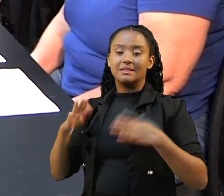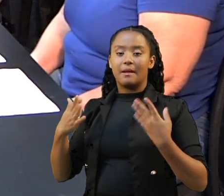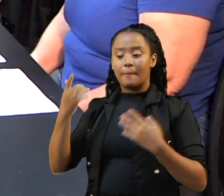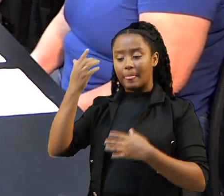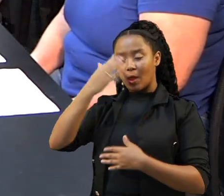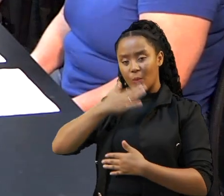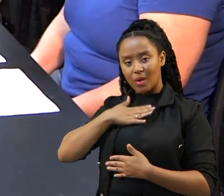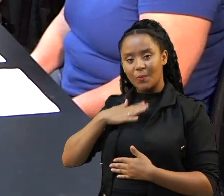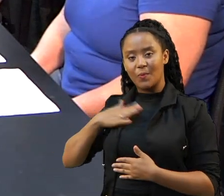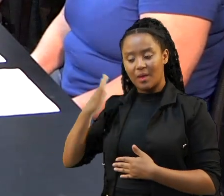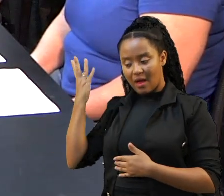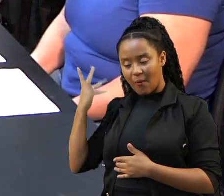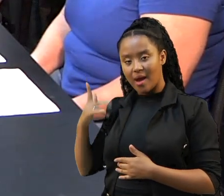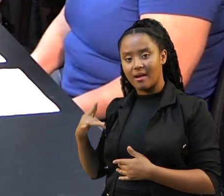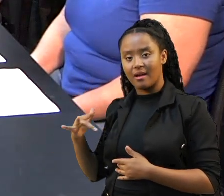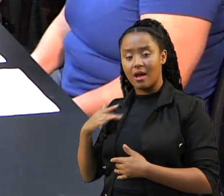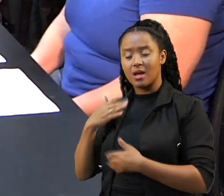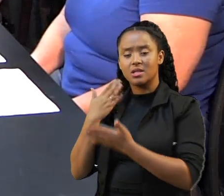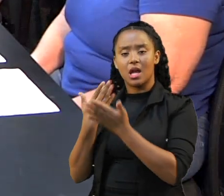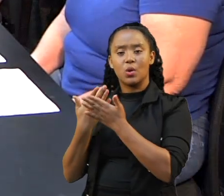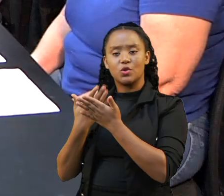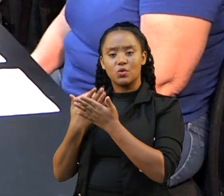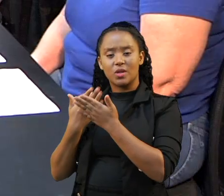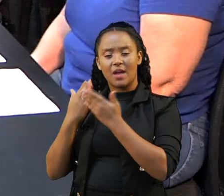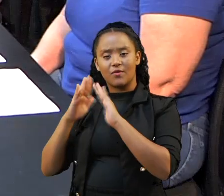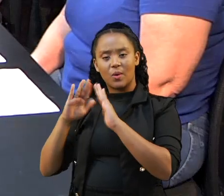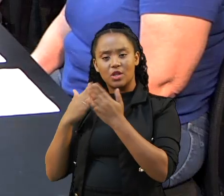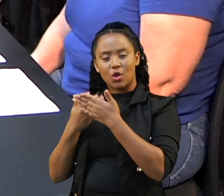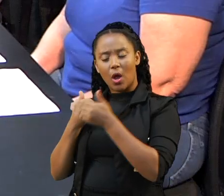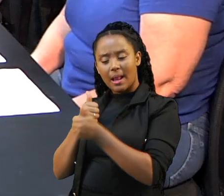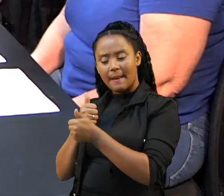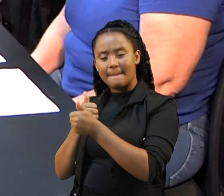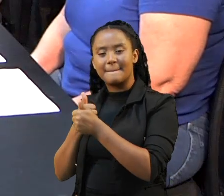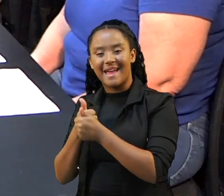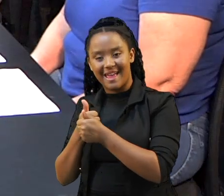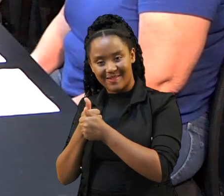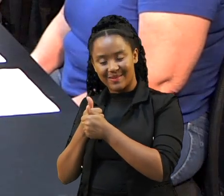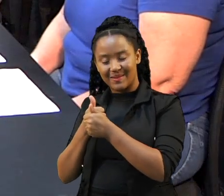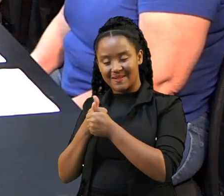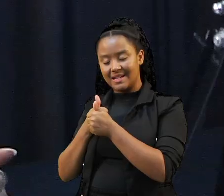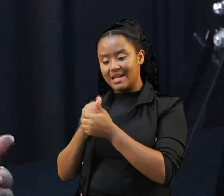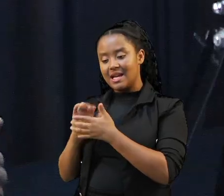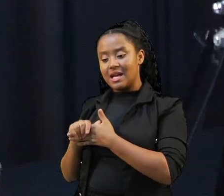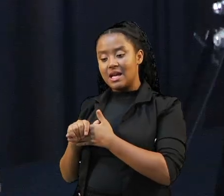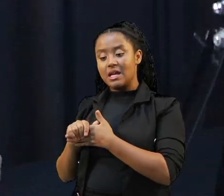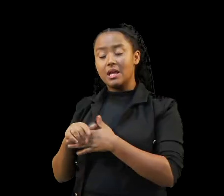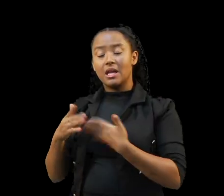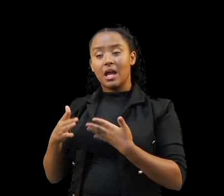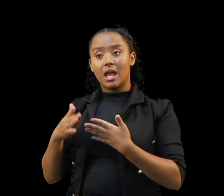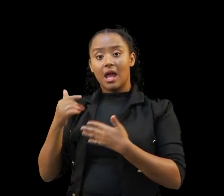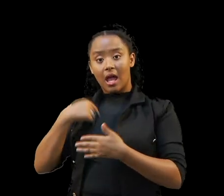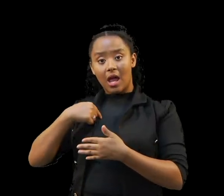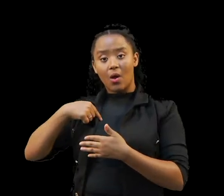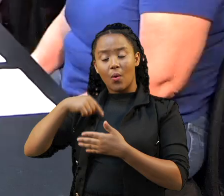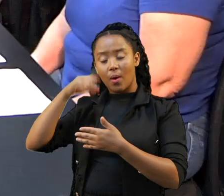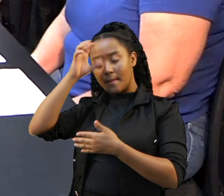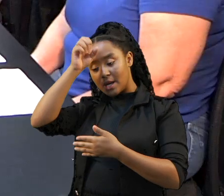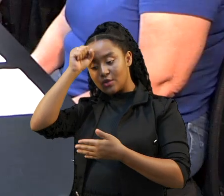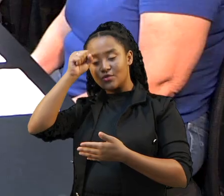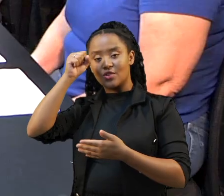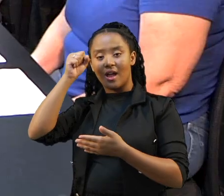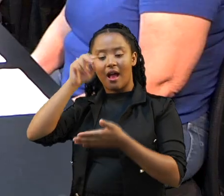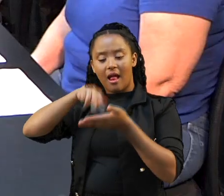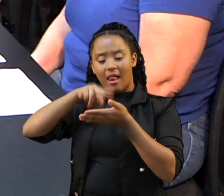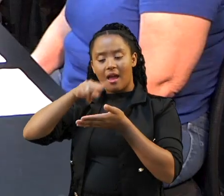eu era criança, eu estudava nas escolas lá próximo, né? E eu aprendendo a ler, a escrever,